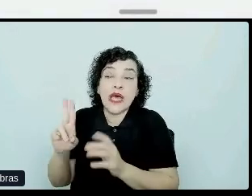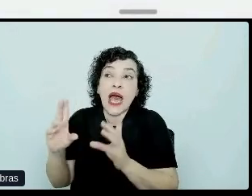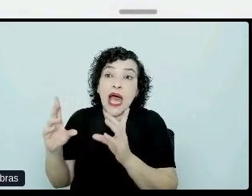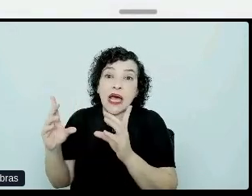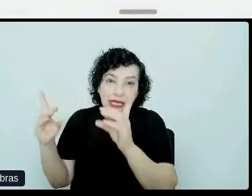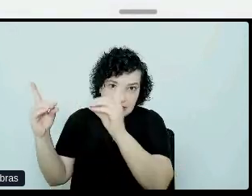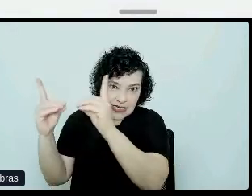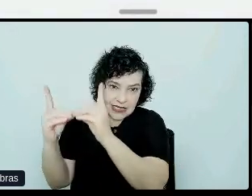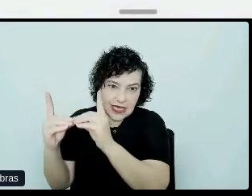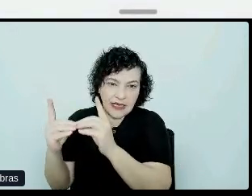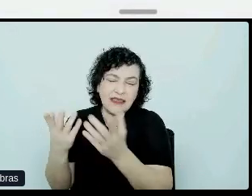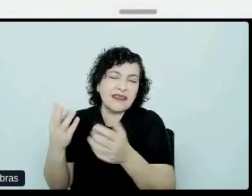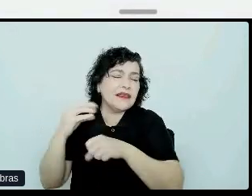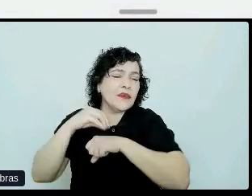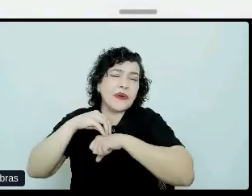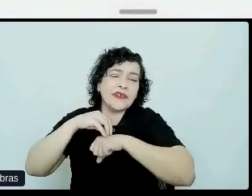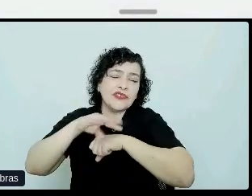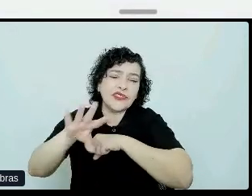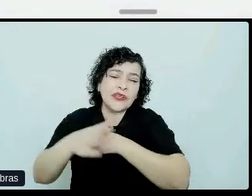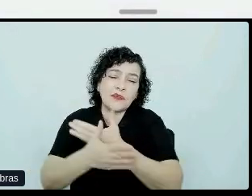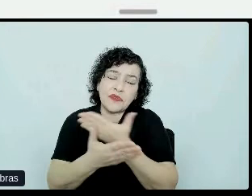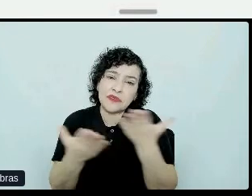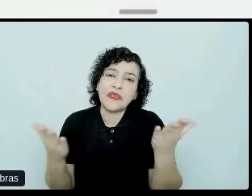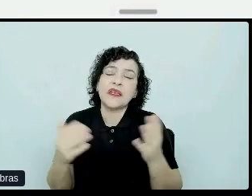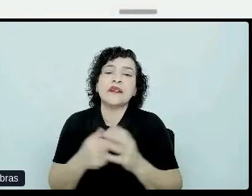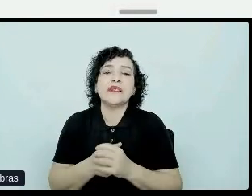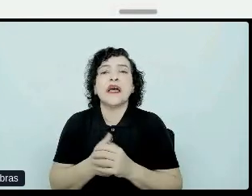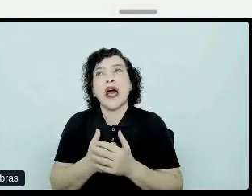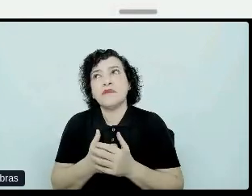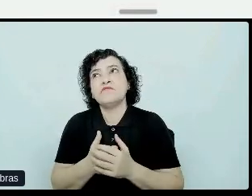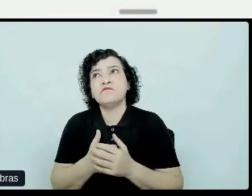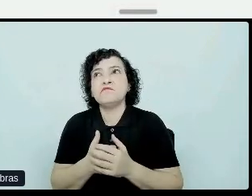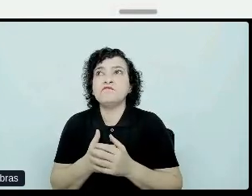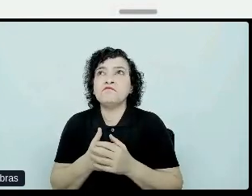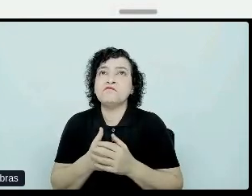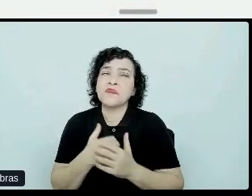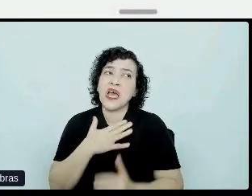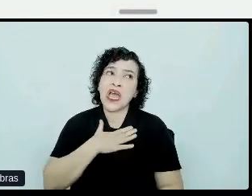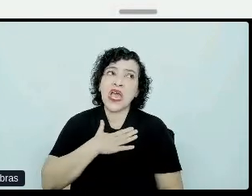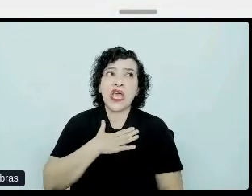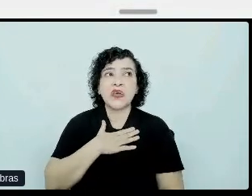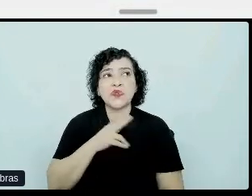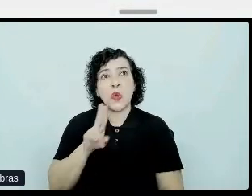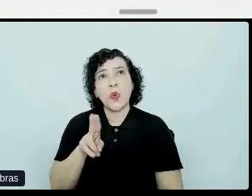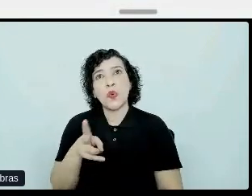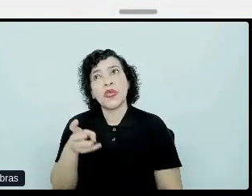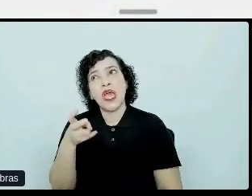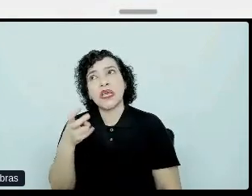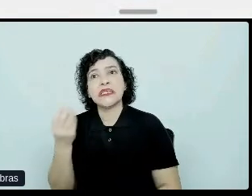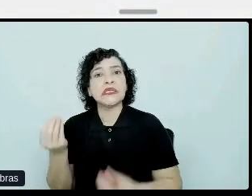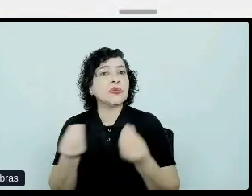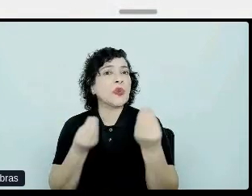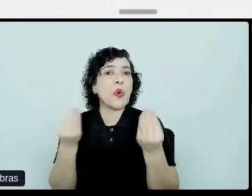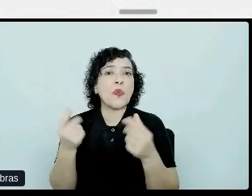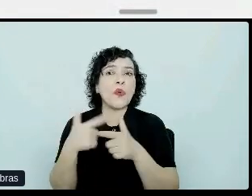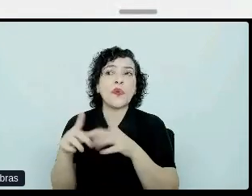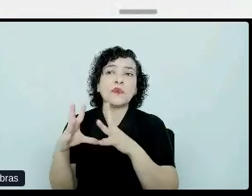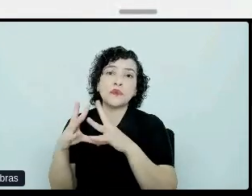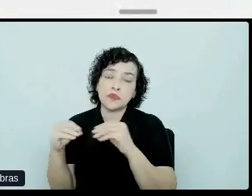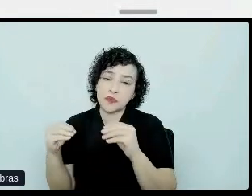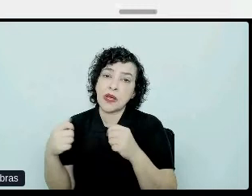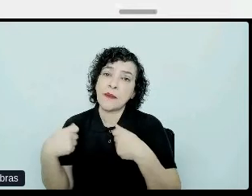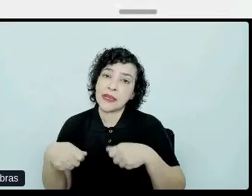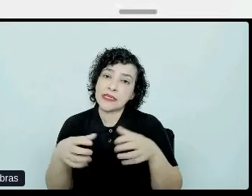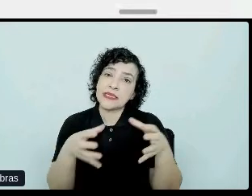uma diquinha, né, de tipo, beleza, né, eu sou UX, e o que eu faço para resolver, né, então ali tá falando, verificar com o time técnico